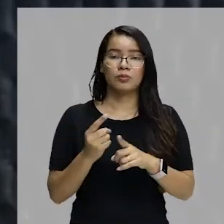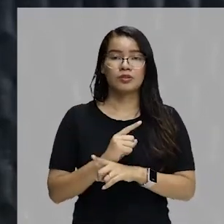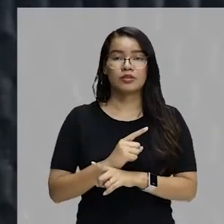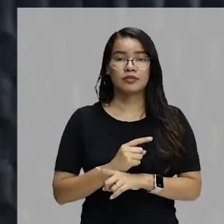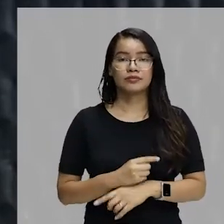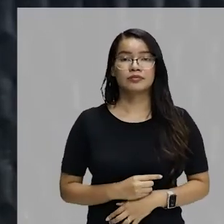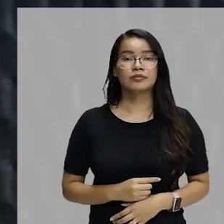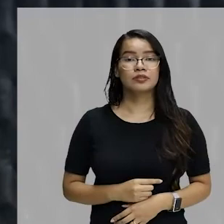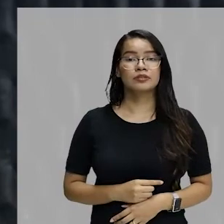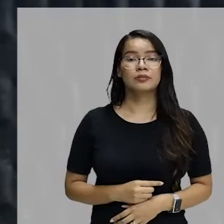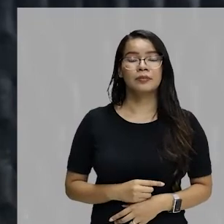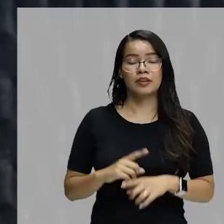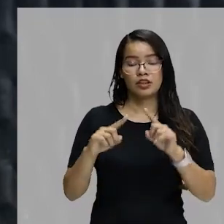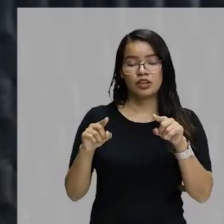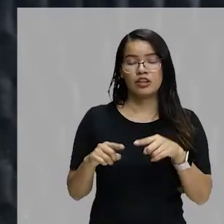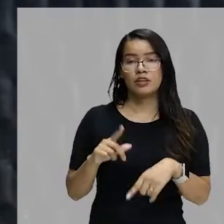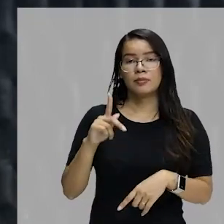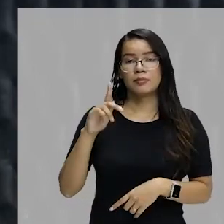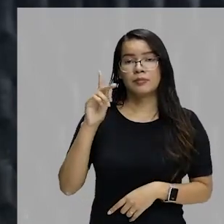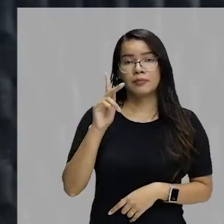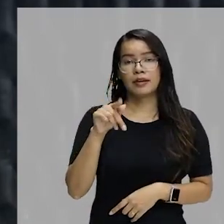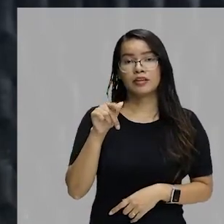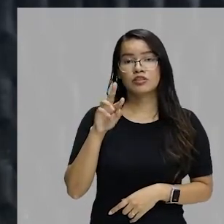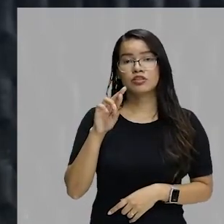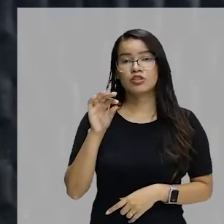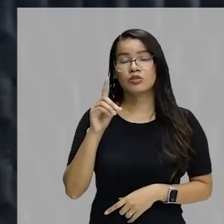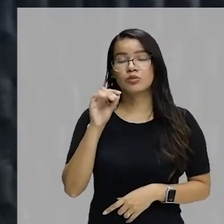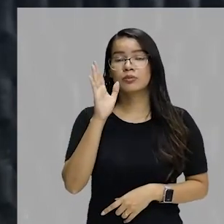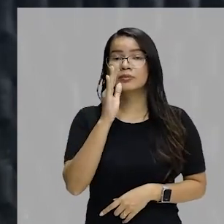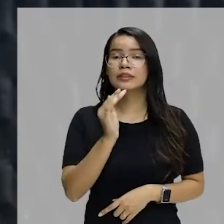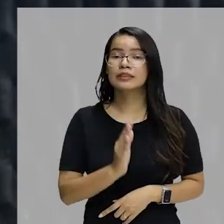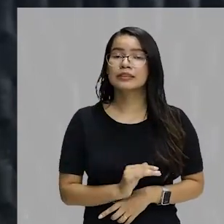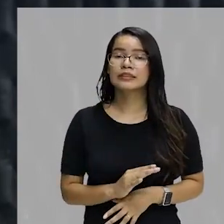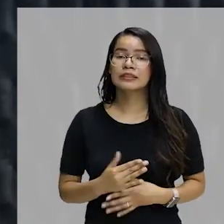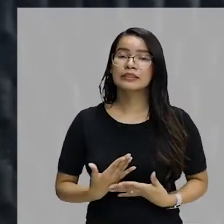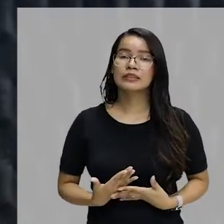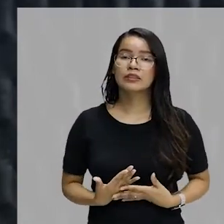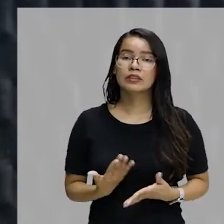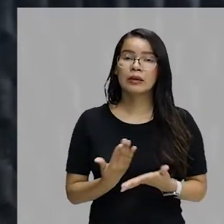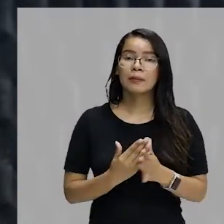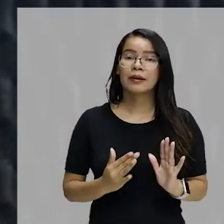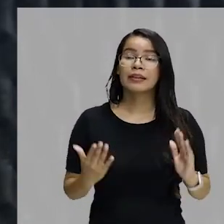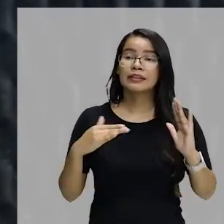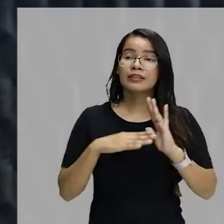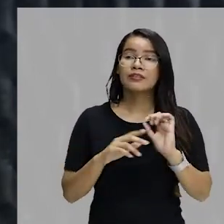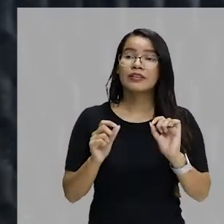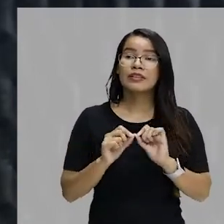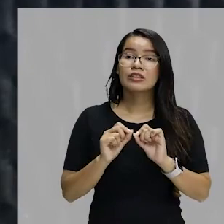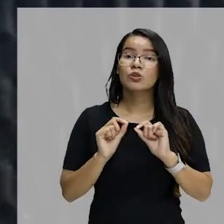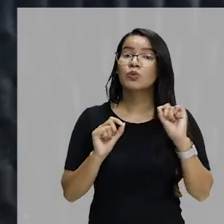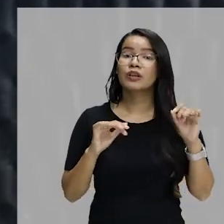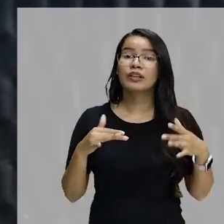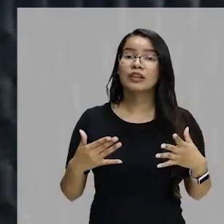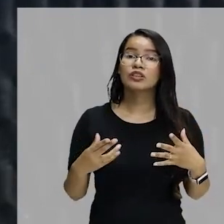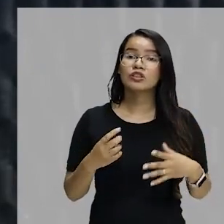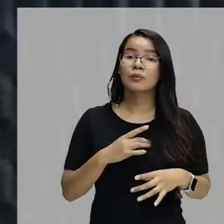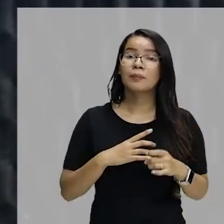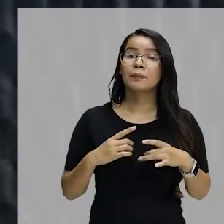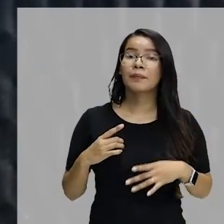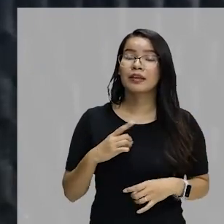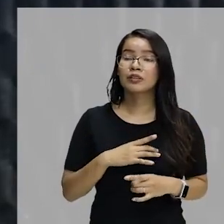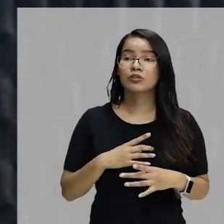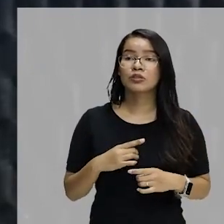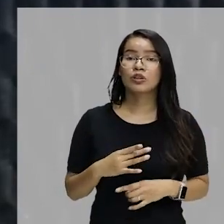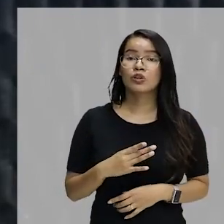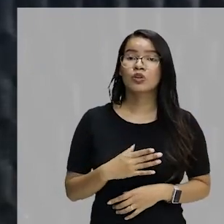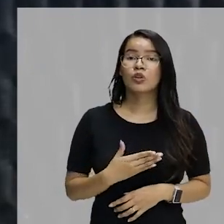chamado Partido Brasileiro, que eram contra Dom Pedro, e acabavam, inclusive, fazendo até mesmo uma espécie de medo da